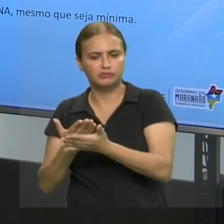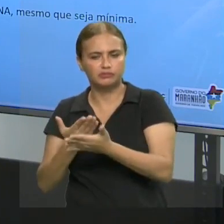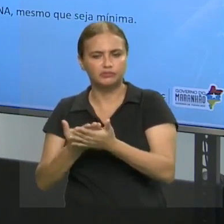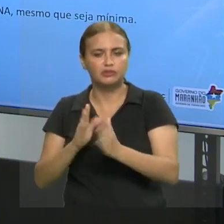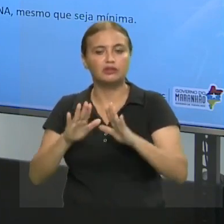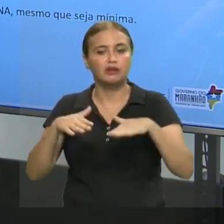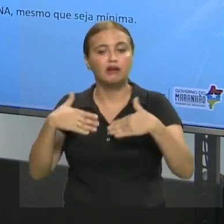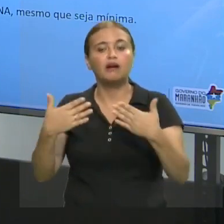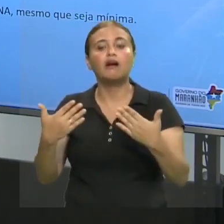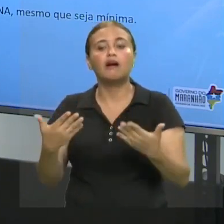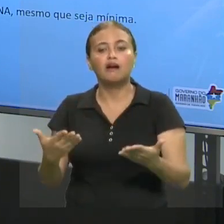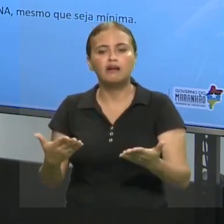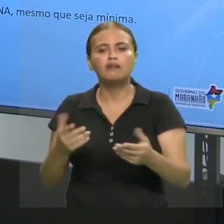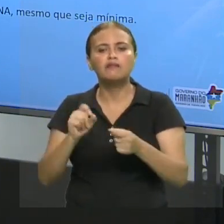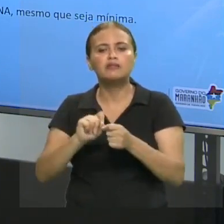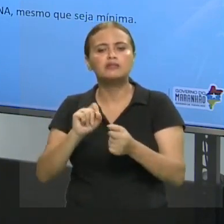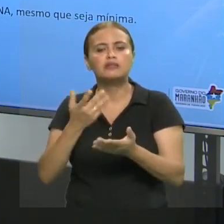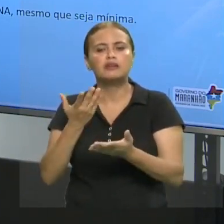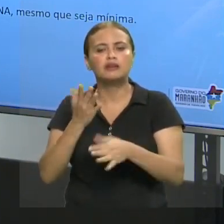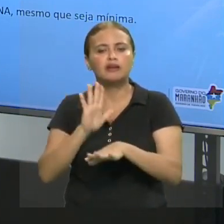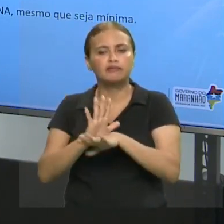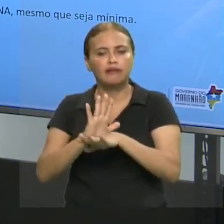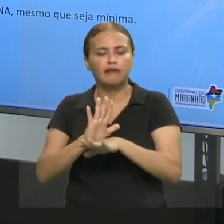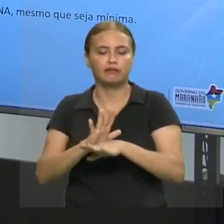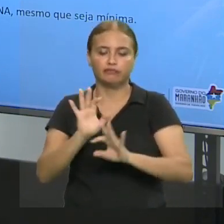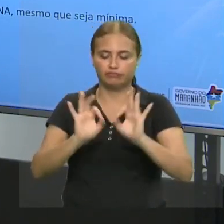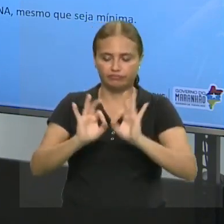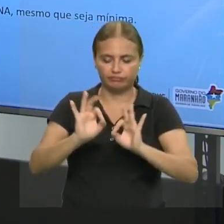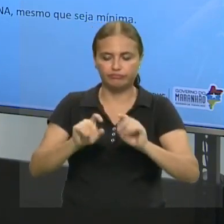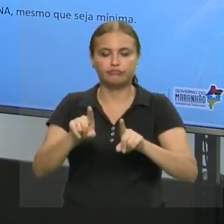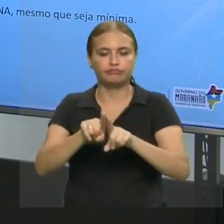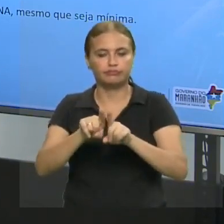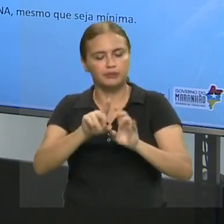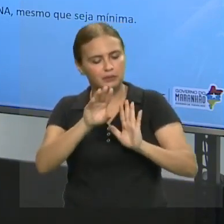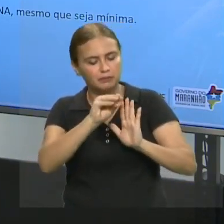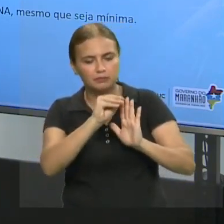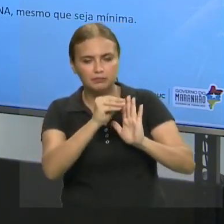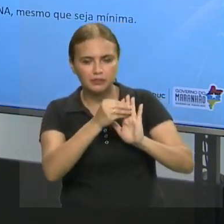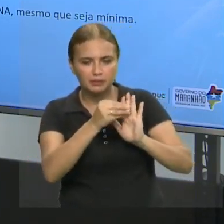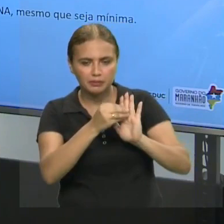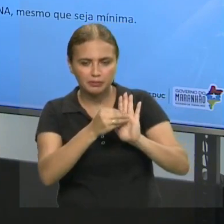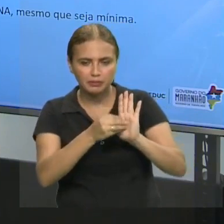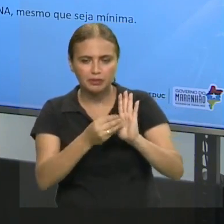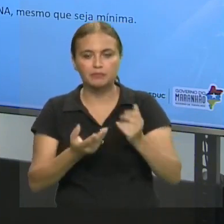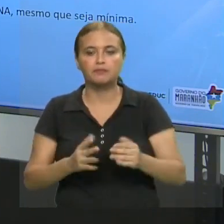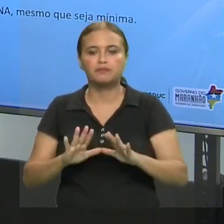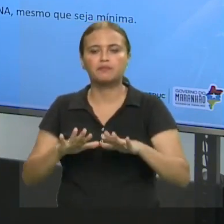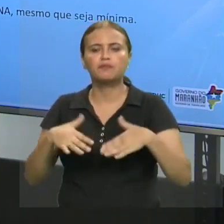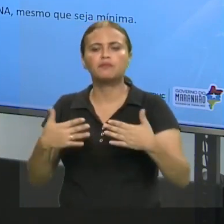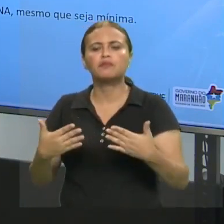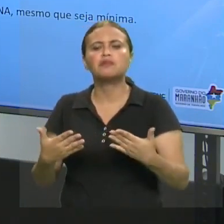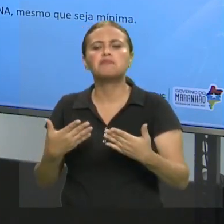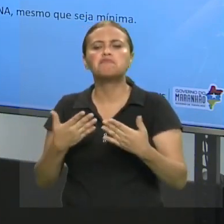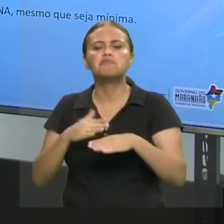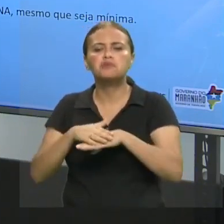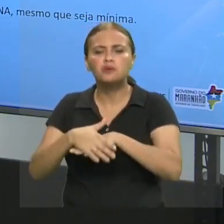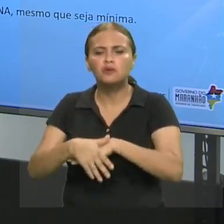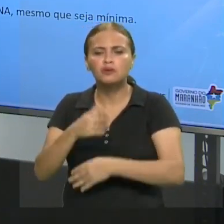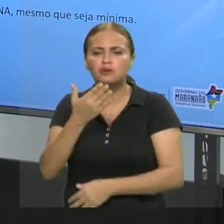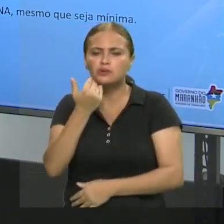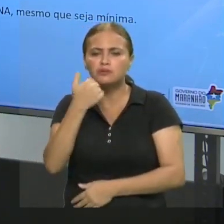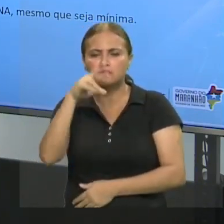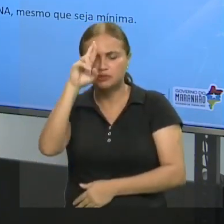também vai organizar essa sequência de acontecimentos, né? E à noite, o que você faz à noite? Você janta,